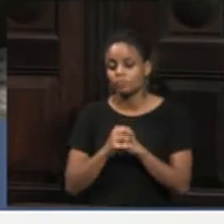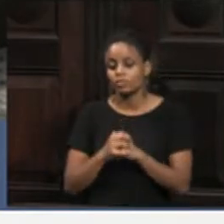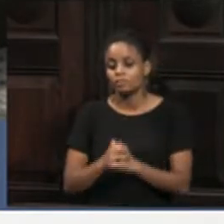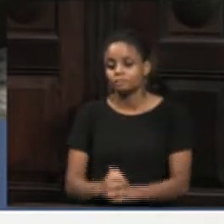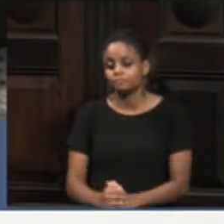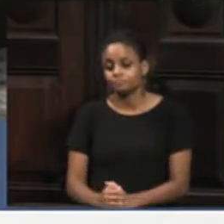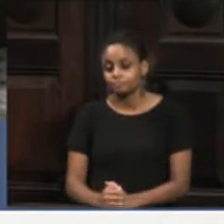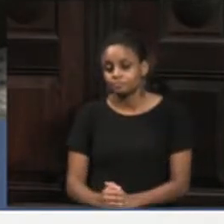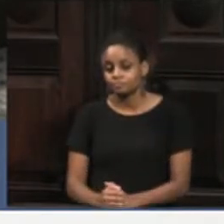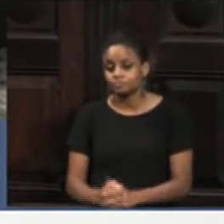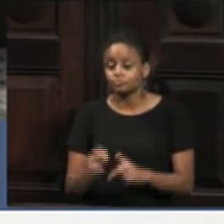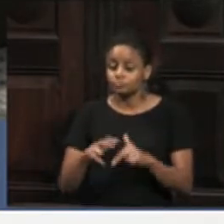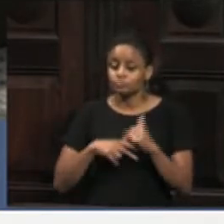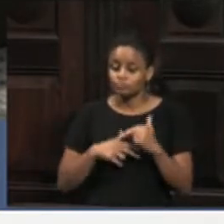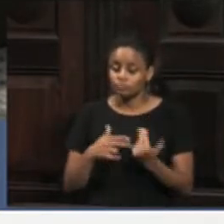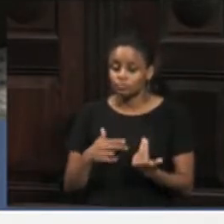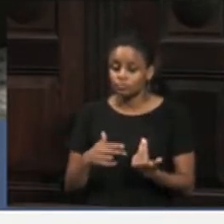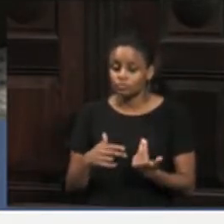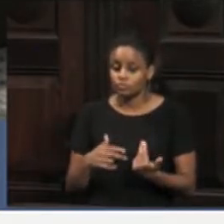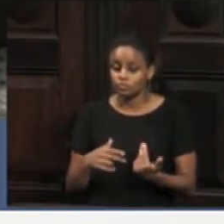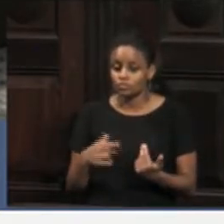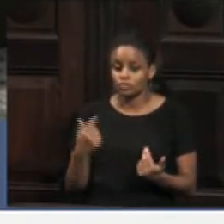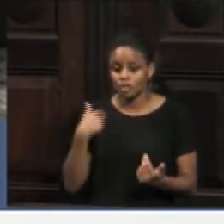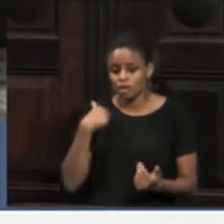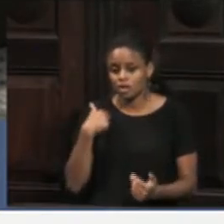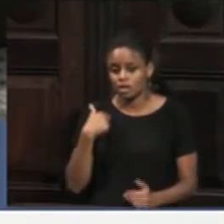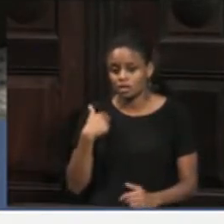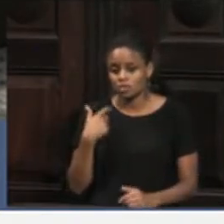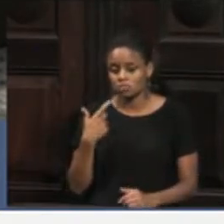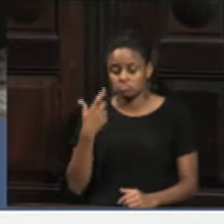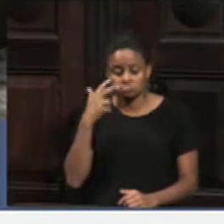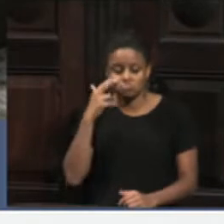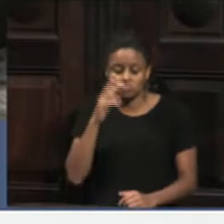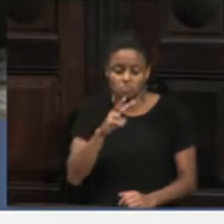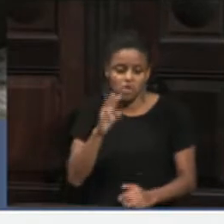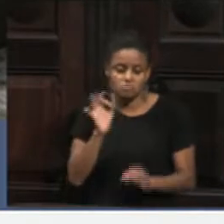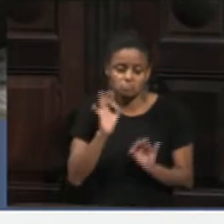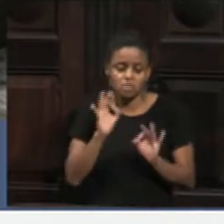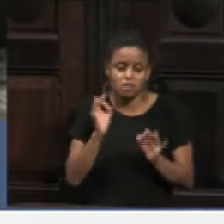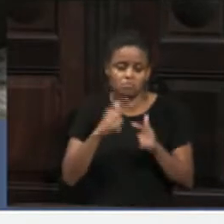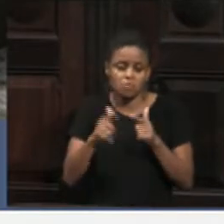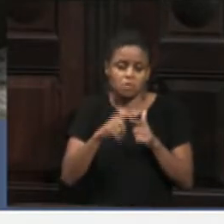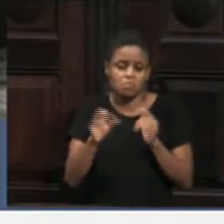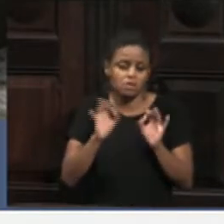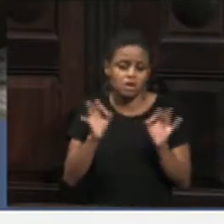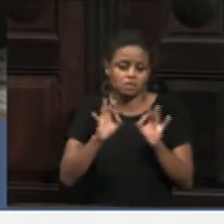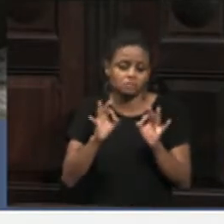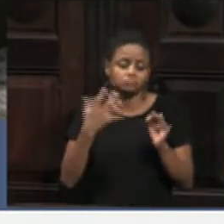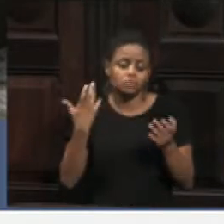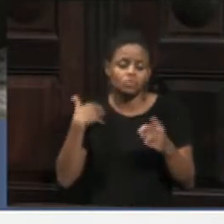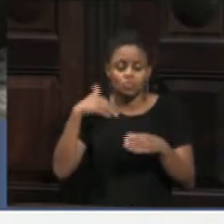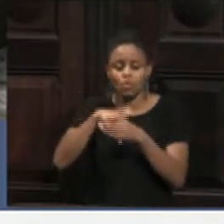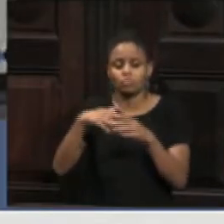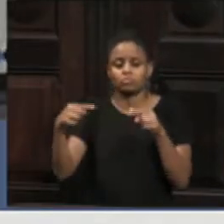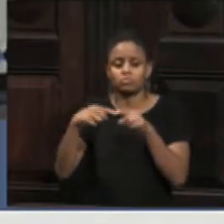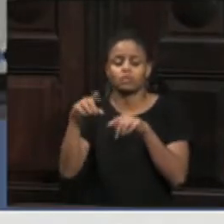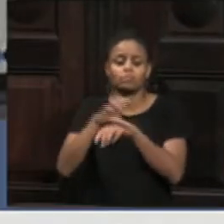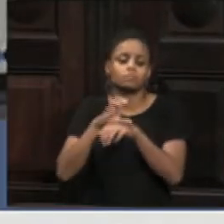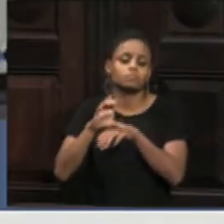qual, na forma, não vejo nenhum óbice. Meu parecer é pela